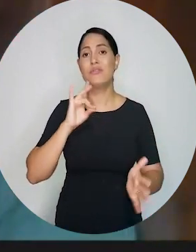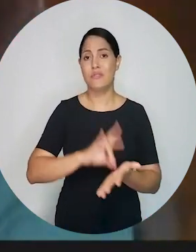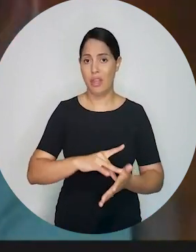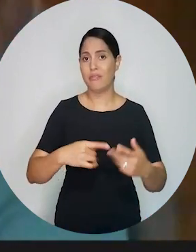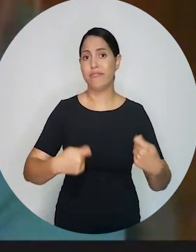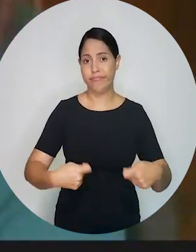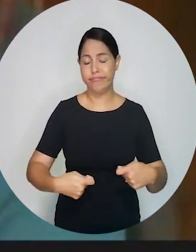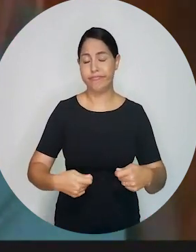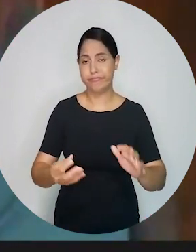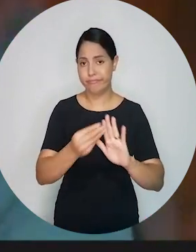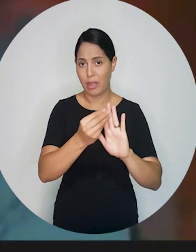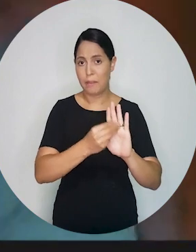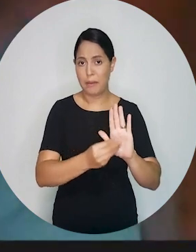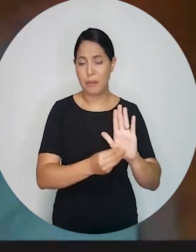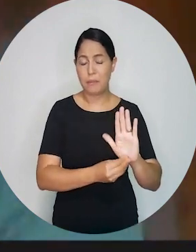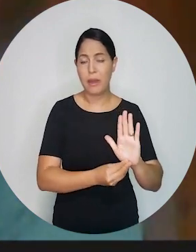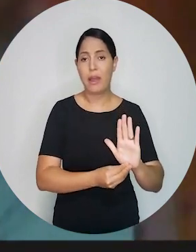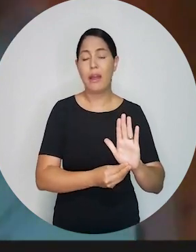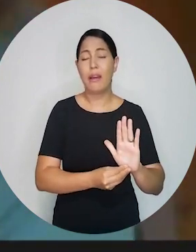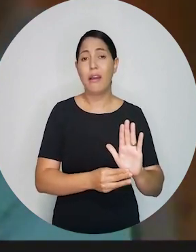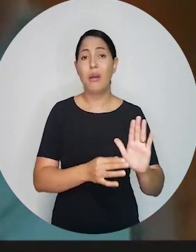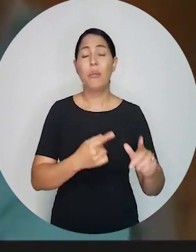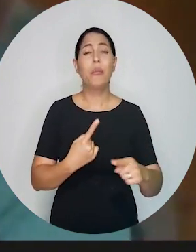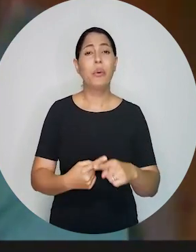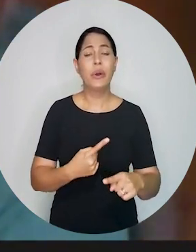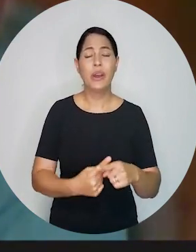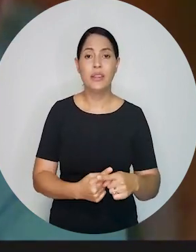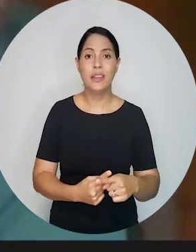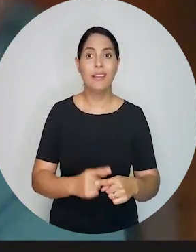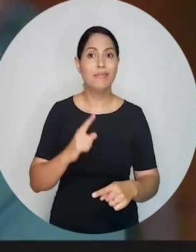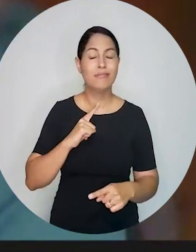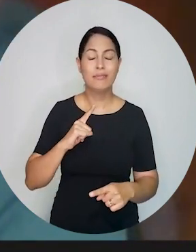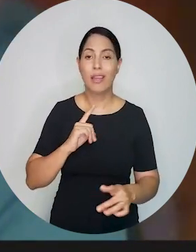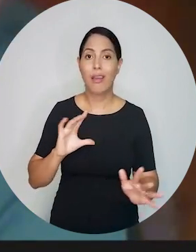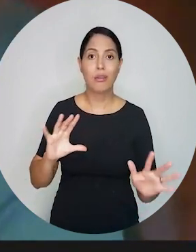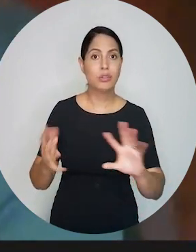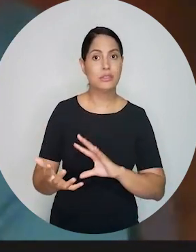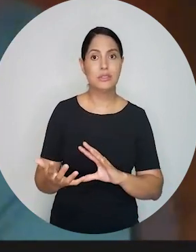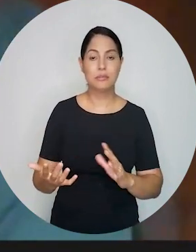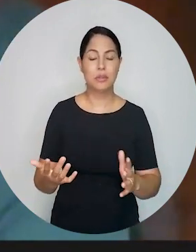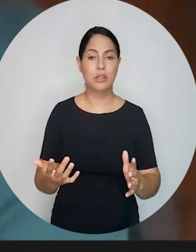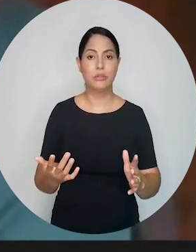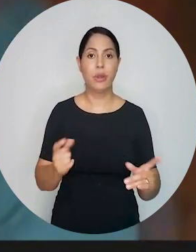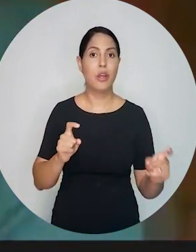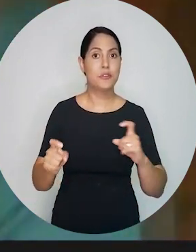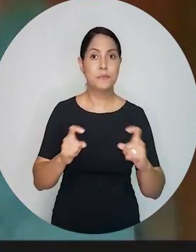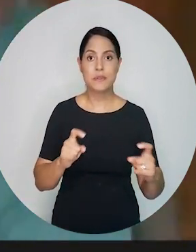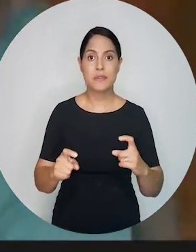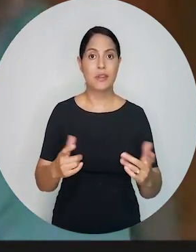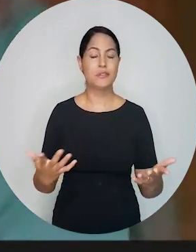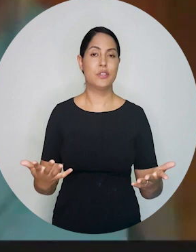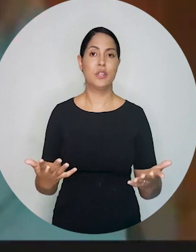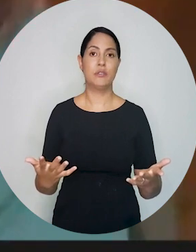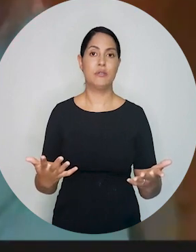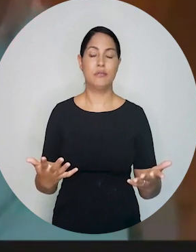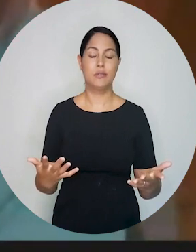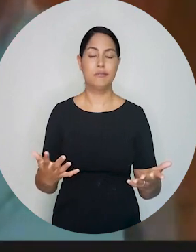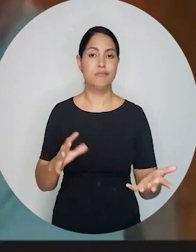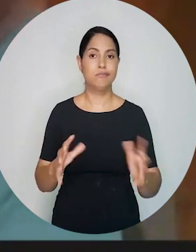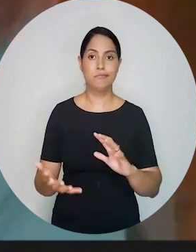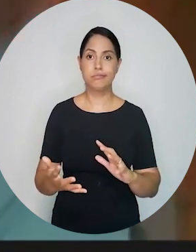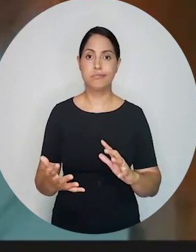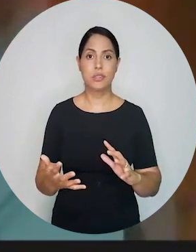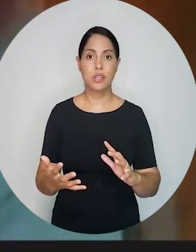realmente essas alterações eram necessárias mesmo, porque todo mundo já se deparou